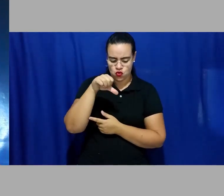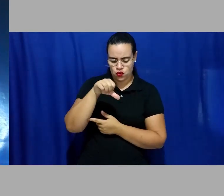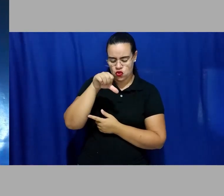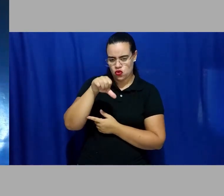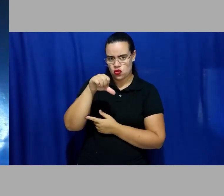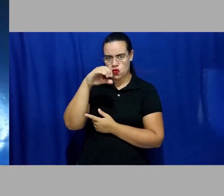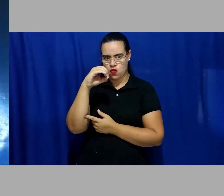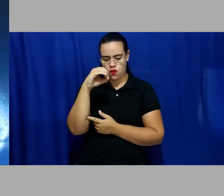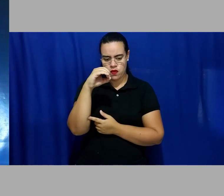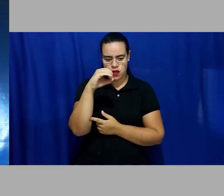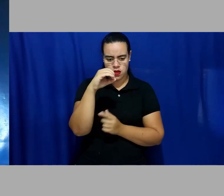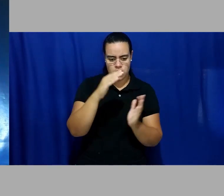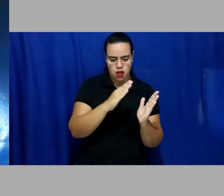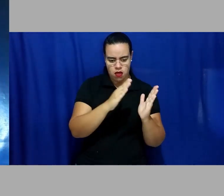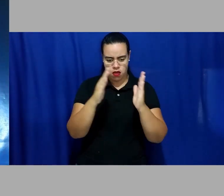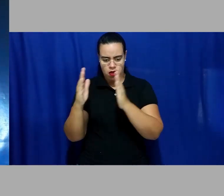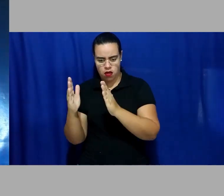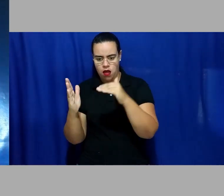passei de